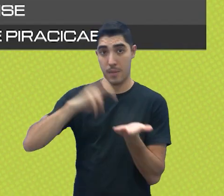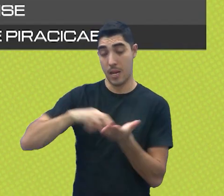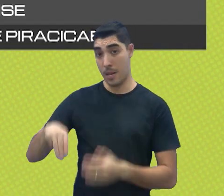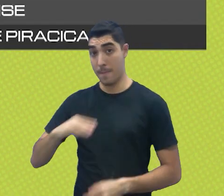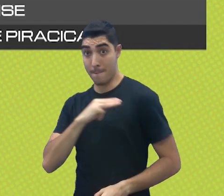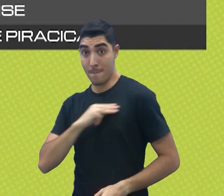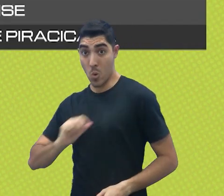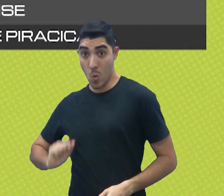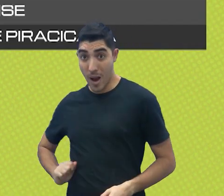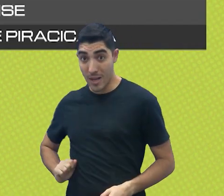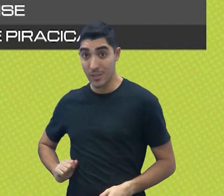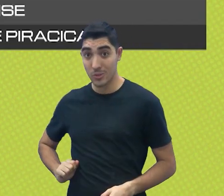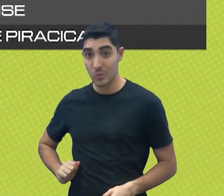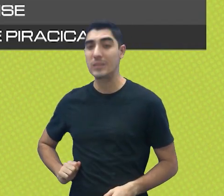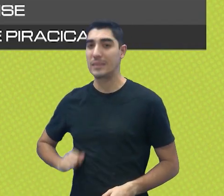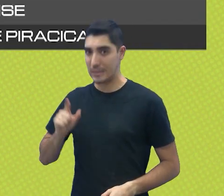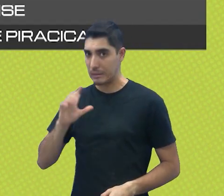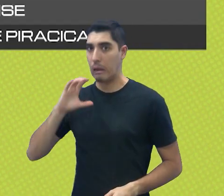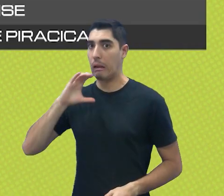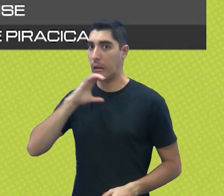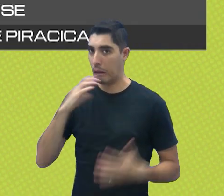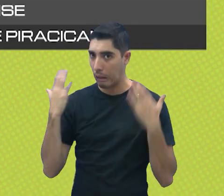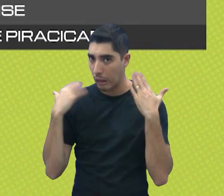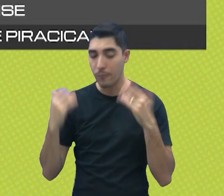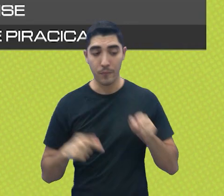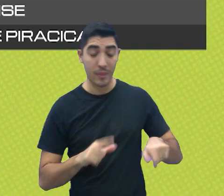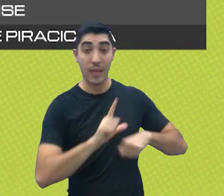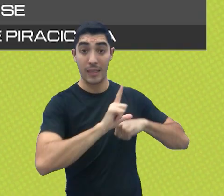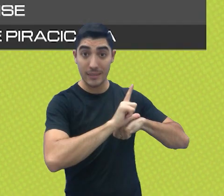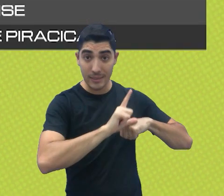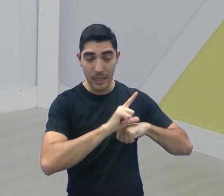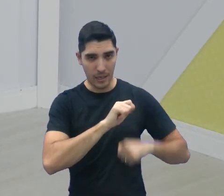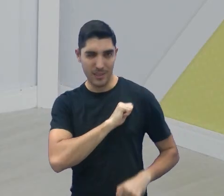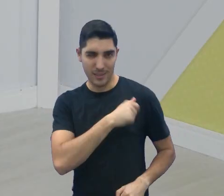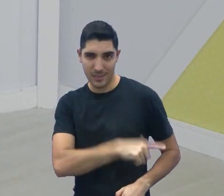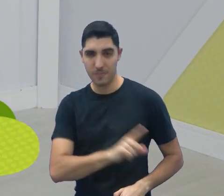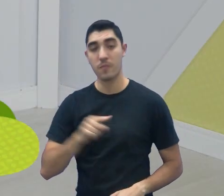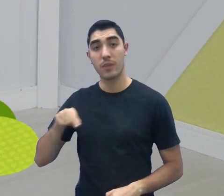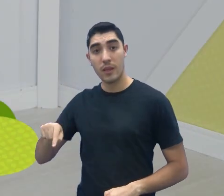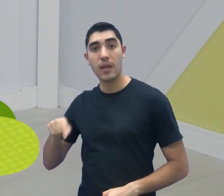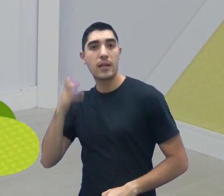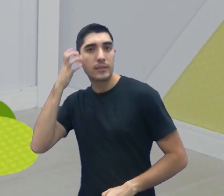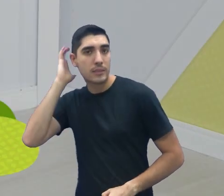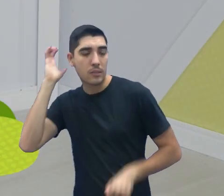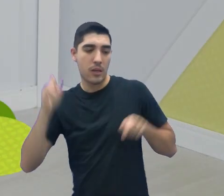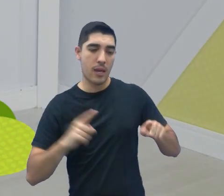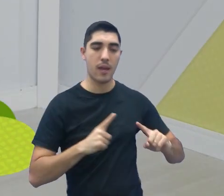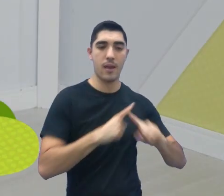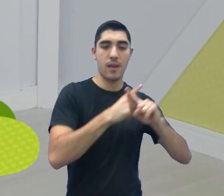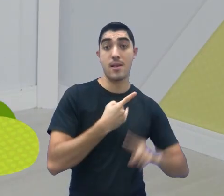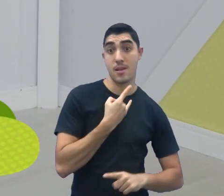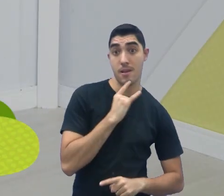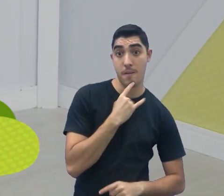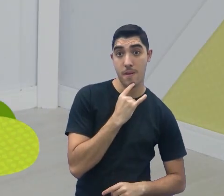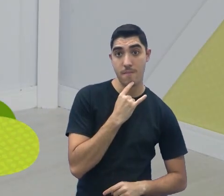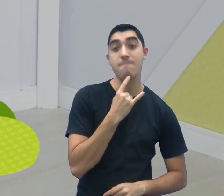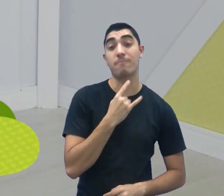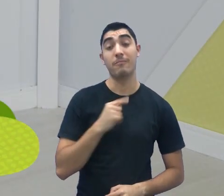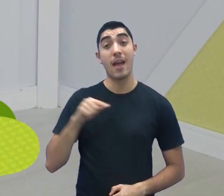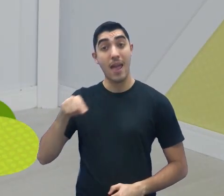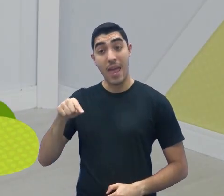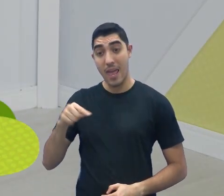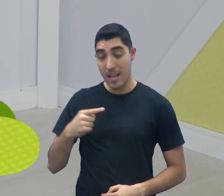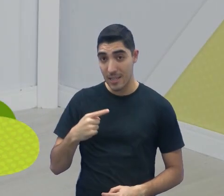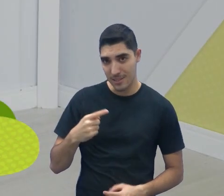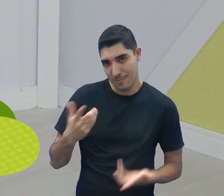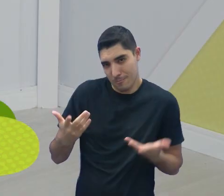bafo lá em Monte Azul, lá é quente, hein? Monte Azul e Linense, Santo André e 15 de Piracicaba. Os jogos deste final de semana. Esperamos uma